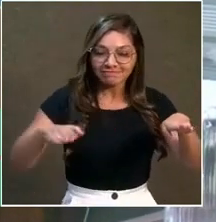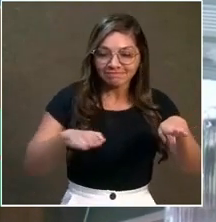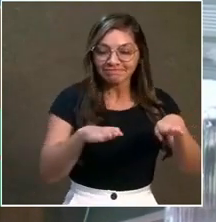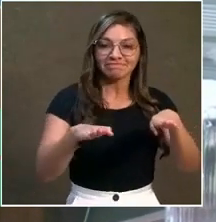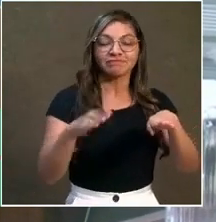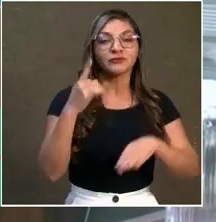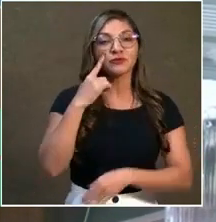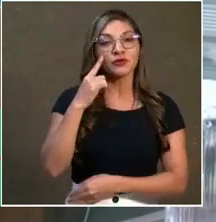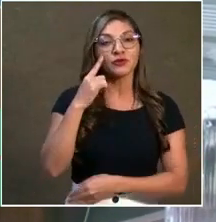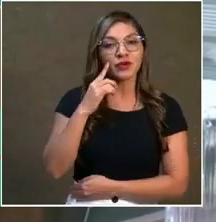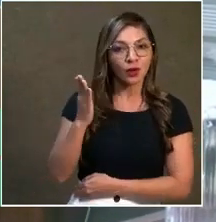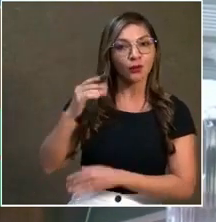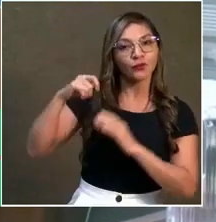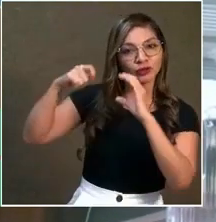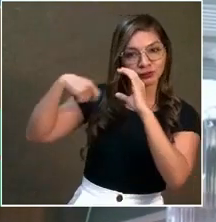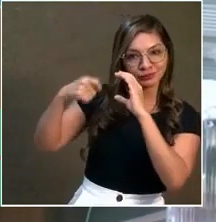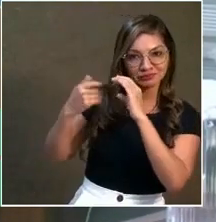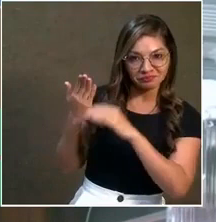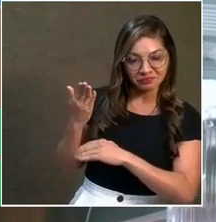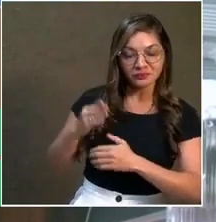estaciona.